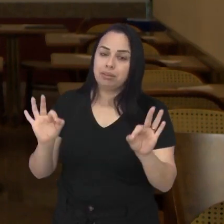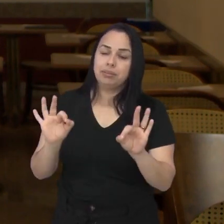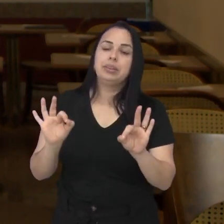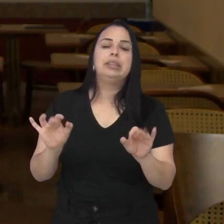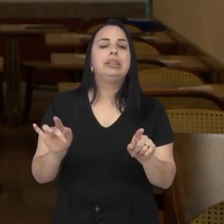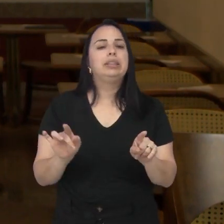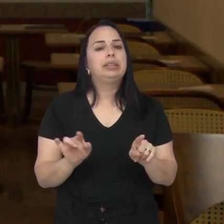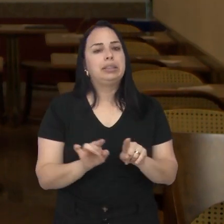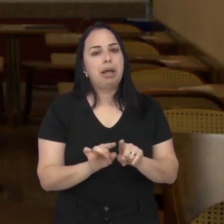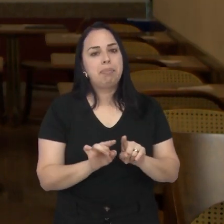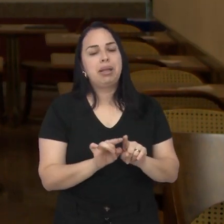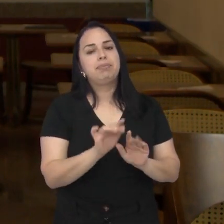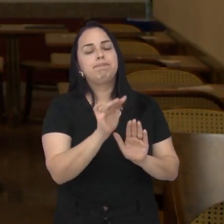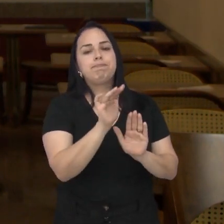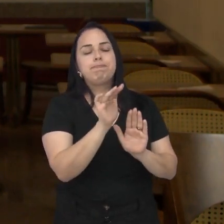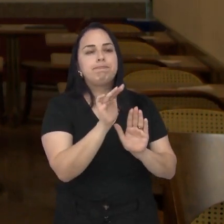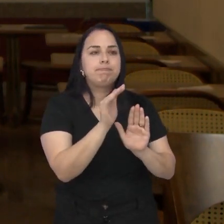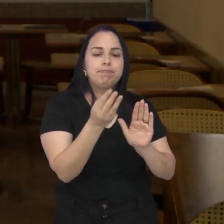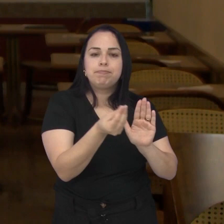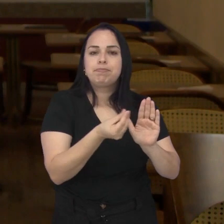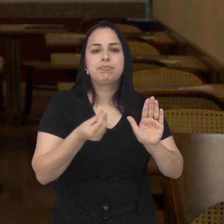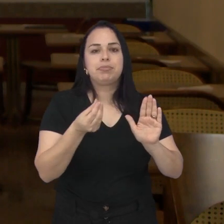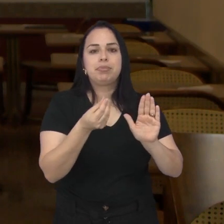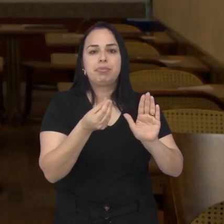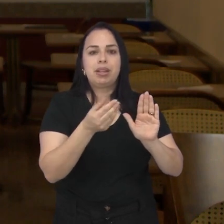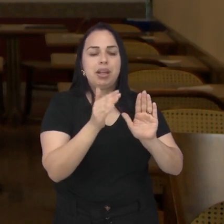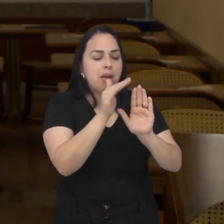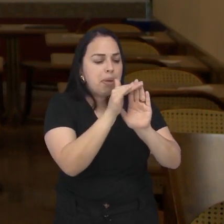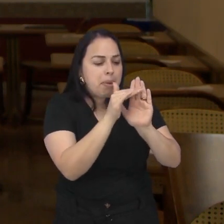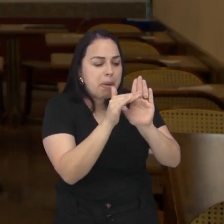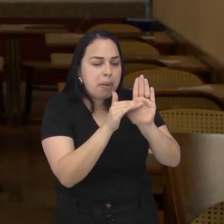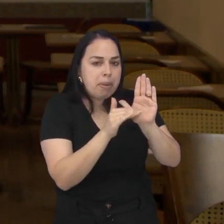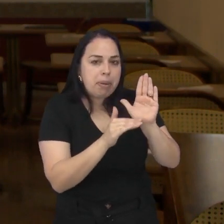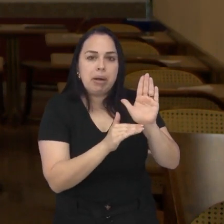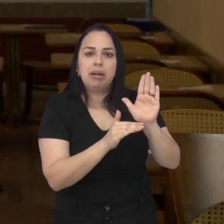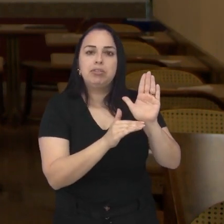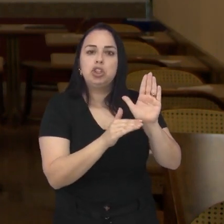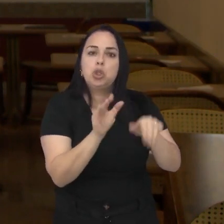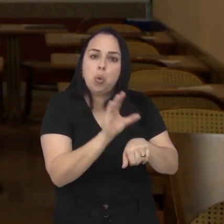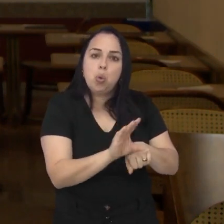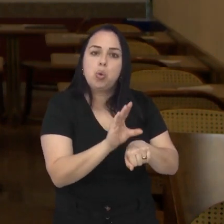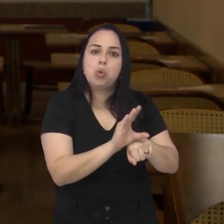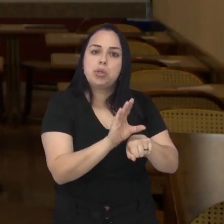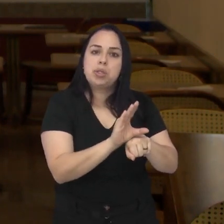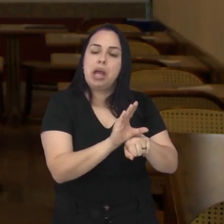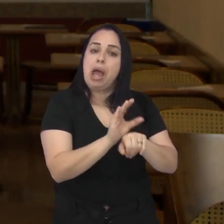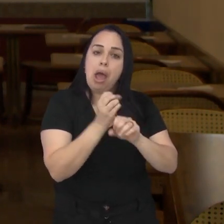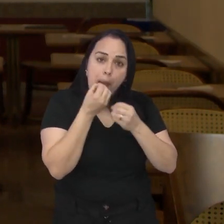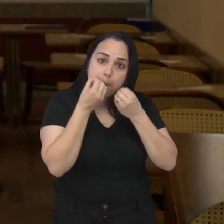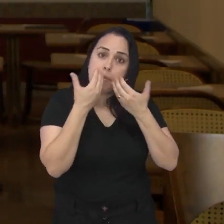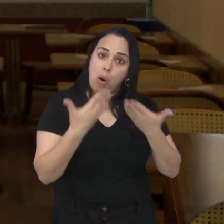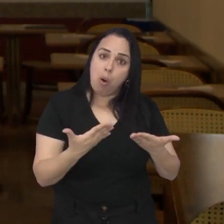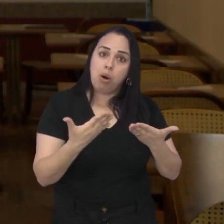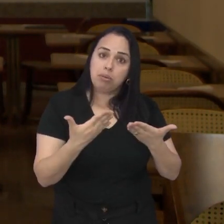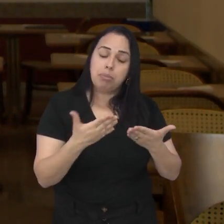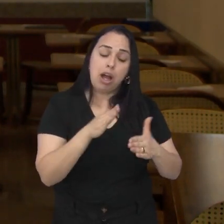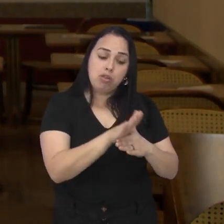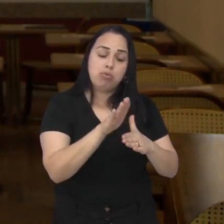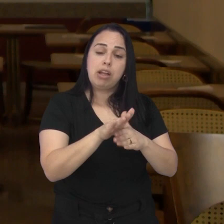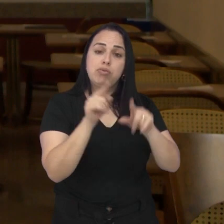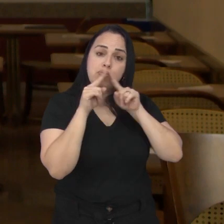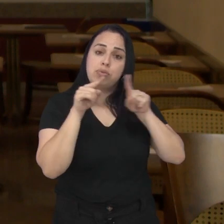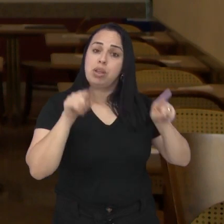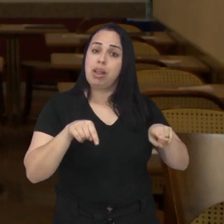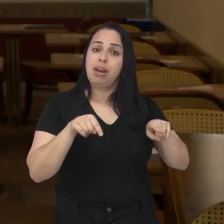mesmo. E também acesso a programas de educação, programas de qualificação. Isso para os nossos colaboradores.